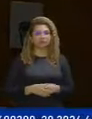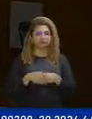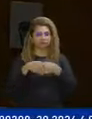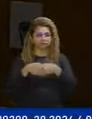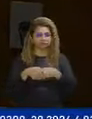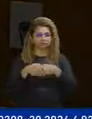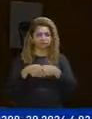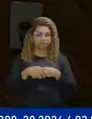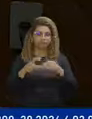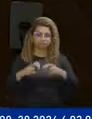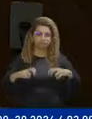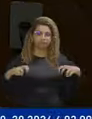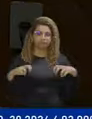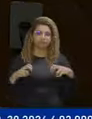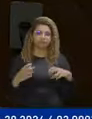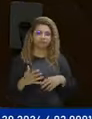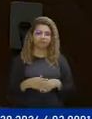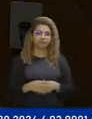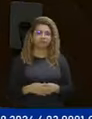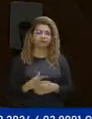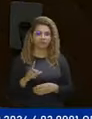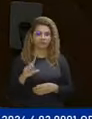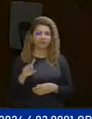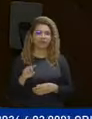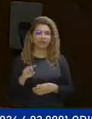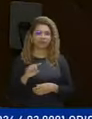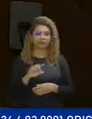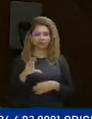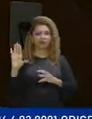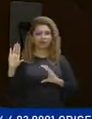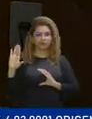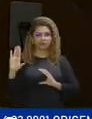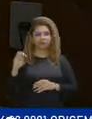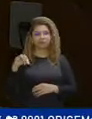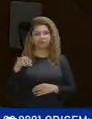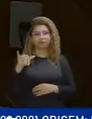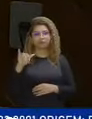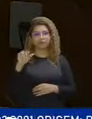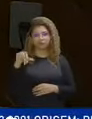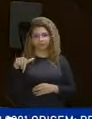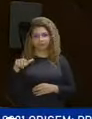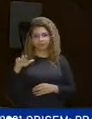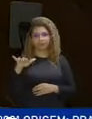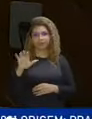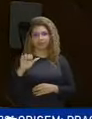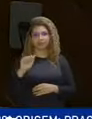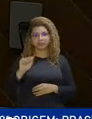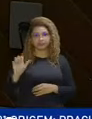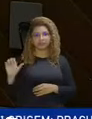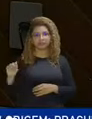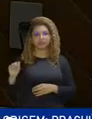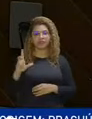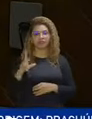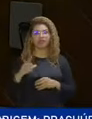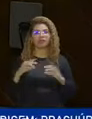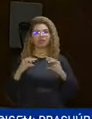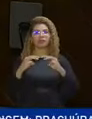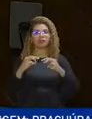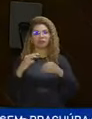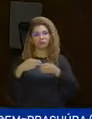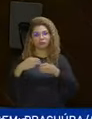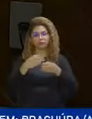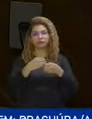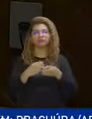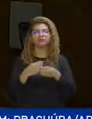Senhor presidente, trata-se de recurso eleitoral interposto por Miquéias da Silva Castro, candidato ao cargo de prefeito do município de Pracuúba,